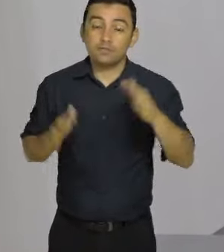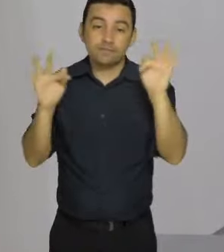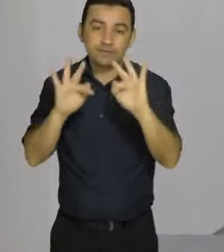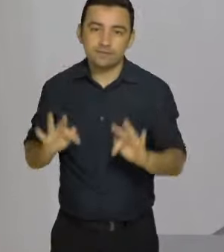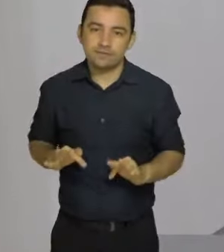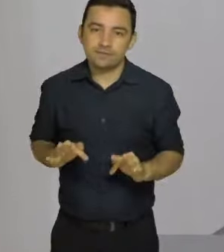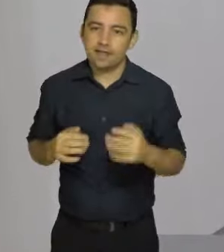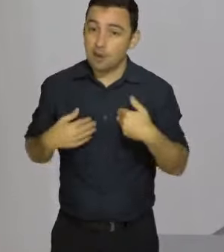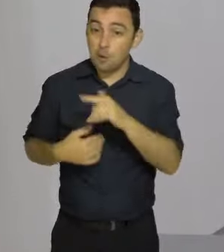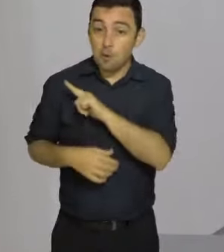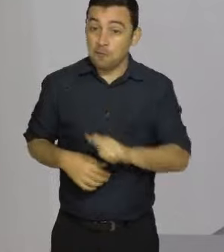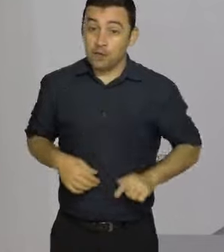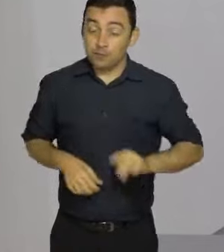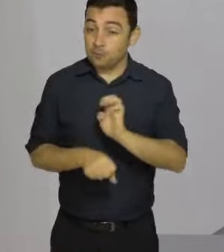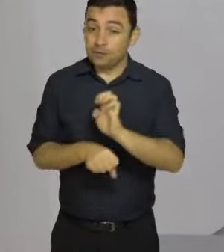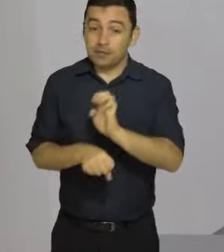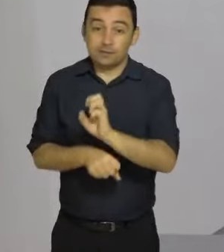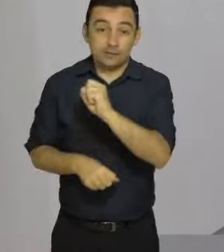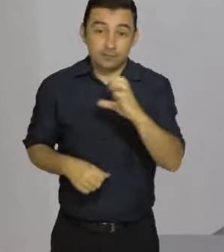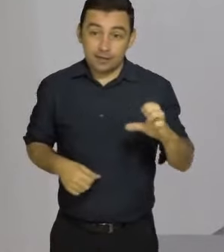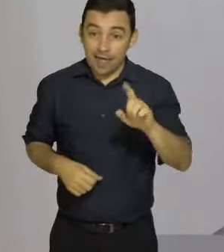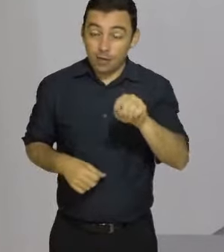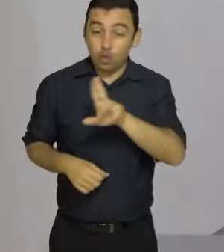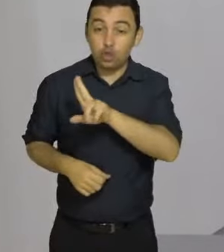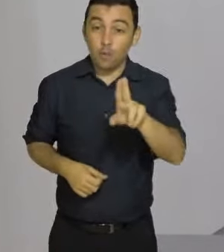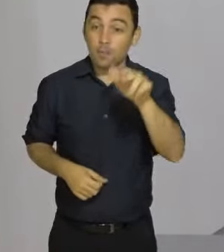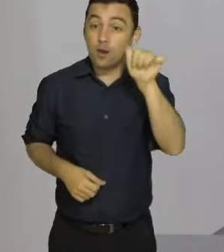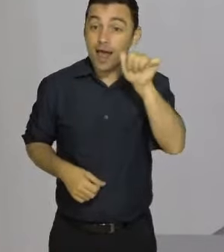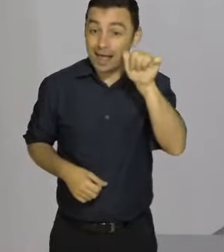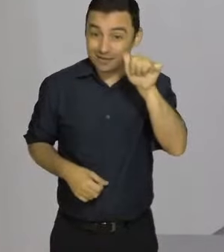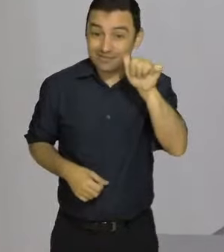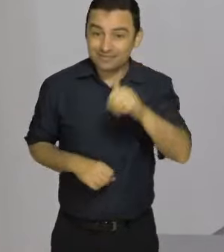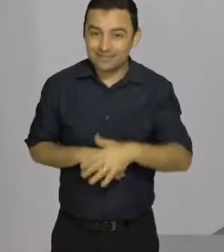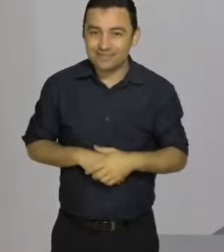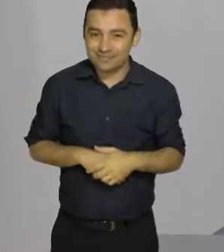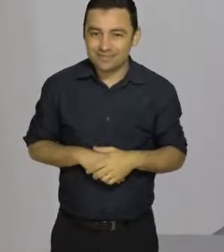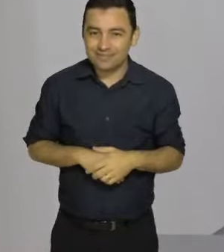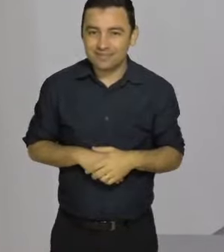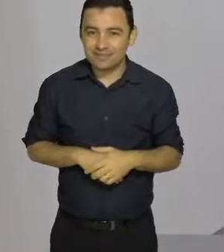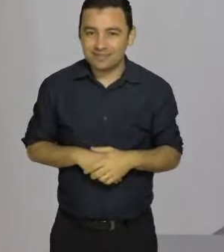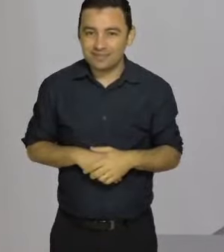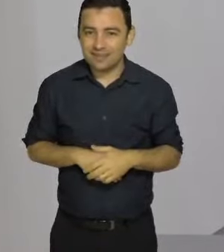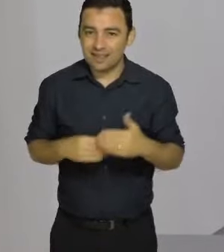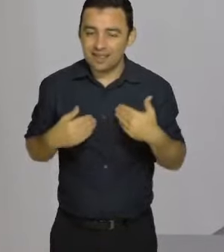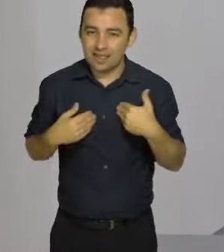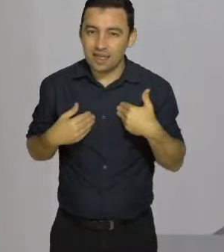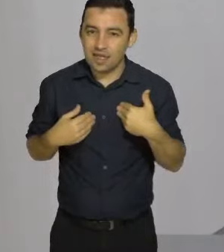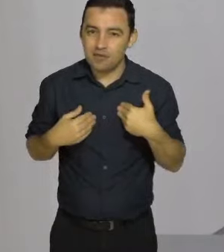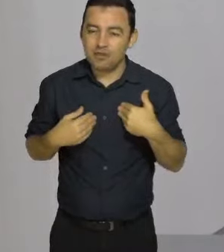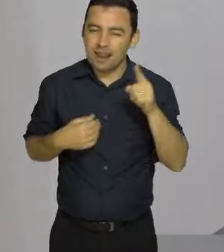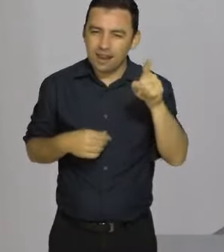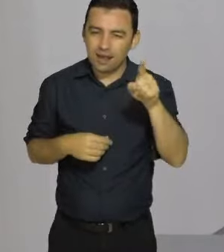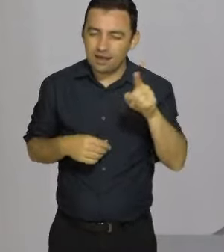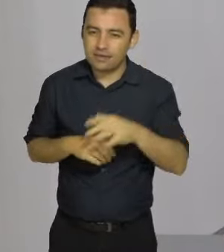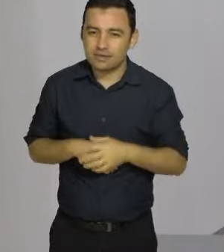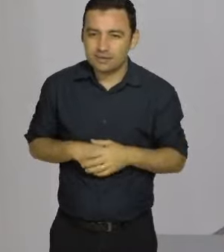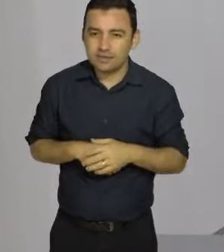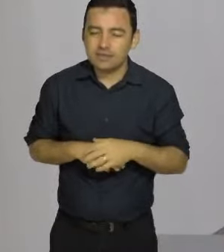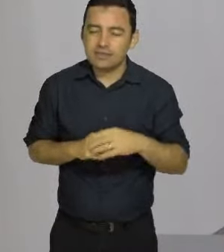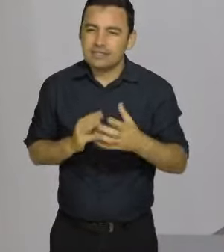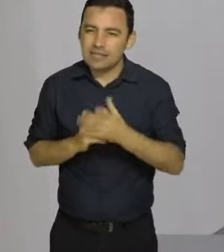ser governador de um estado que tem nome de mulher. Hoje eu encomendei para 13 Tilhas uma